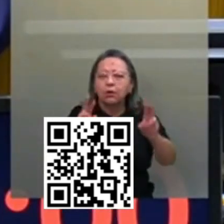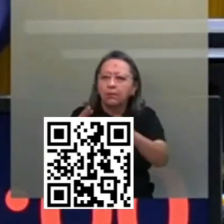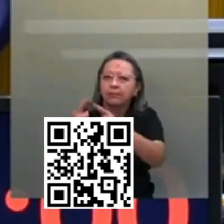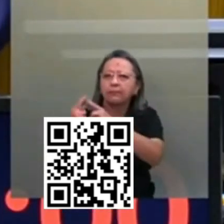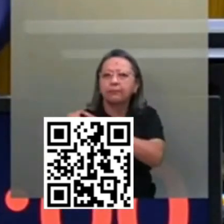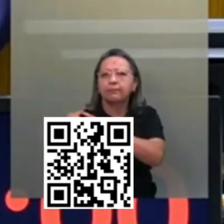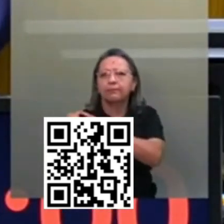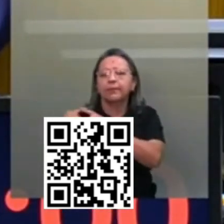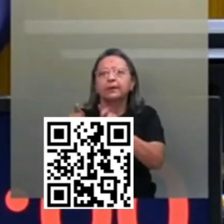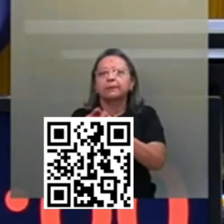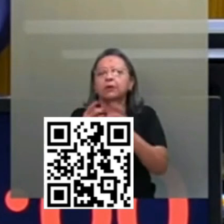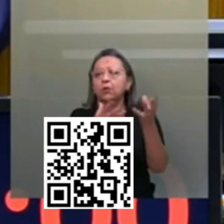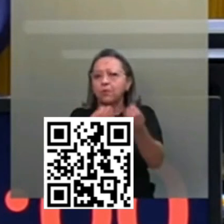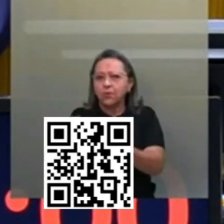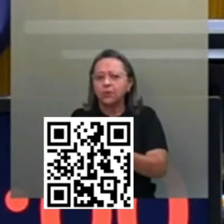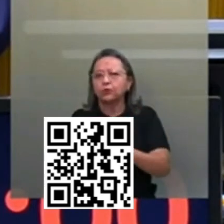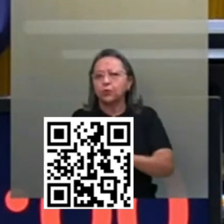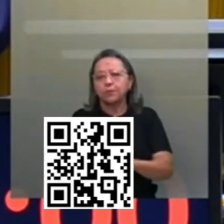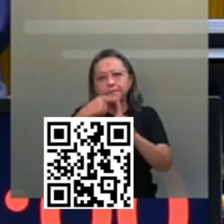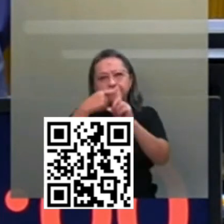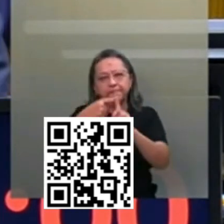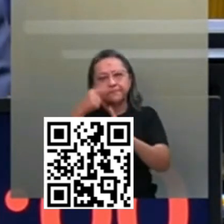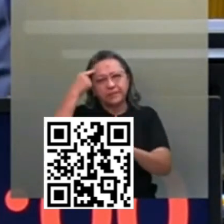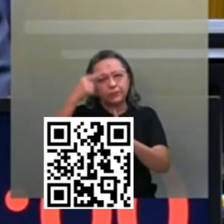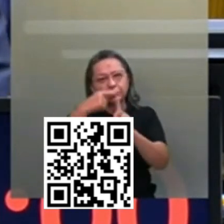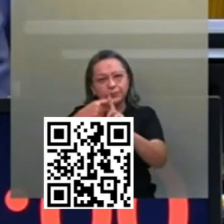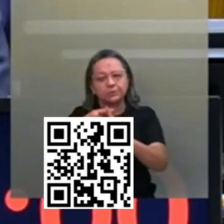com responsabilidade e com bastante otimismo. Vamos ao trabalho. Muito obrigado.